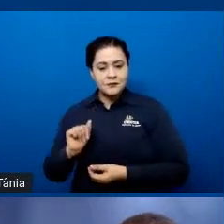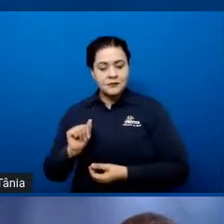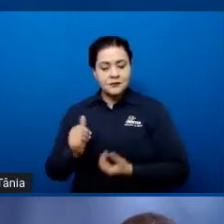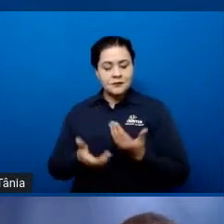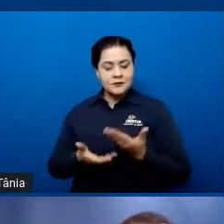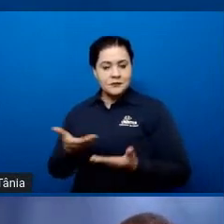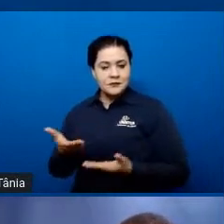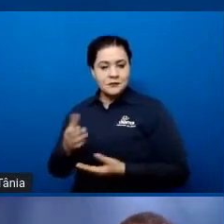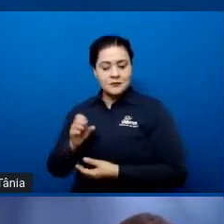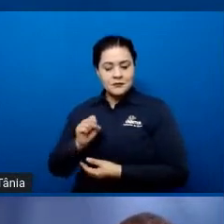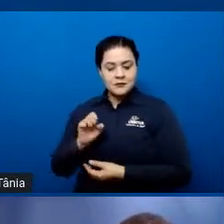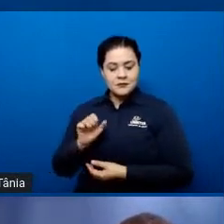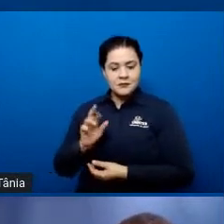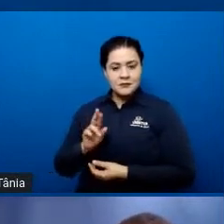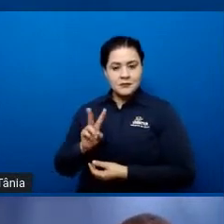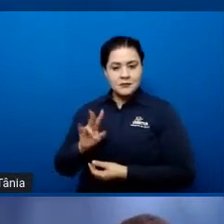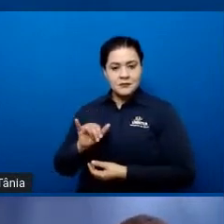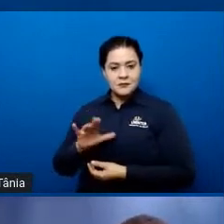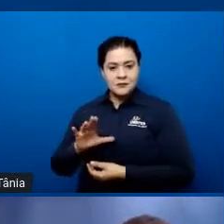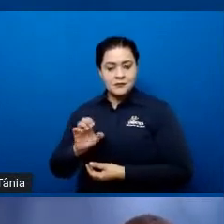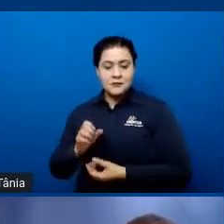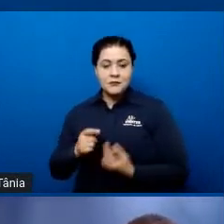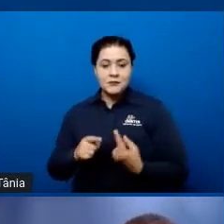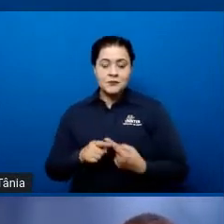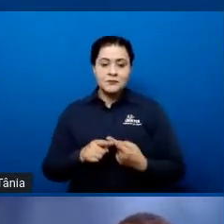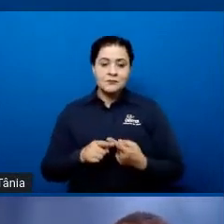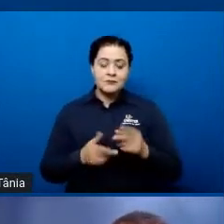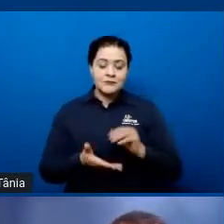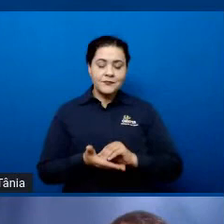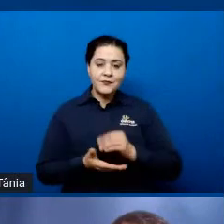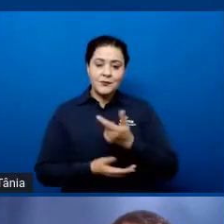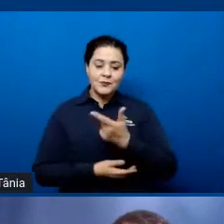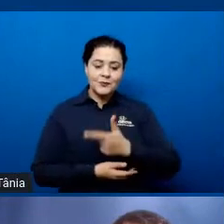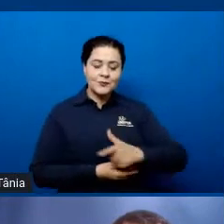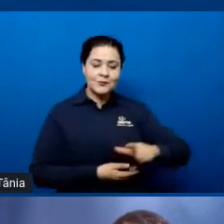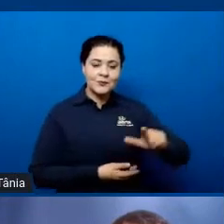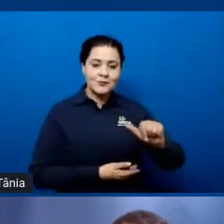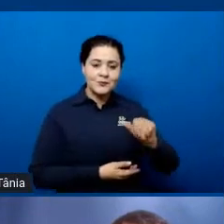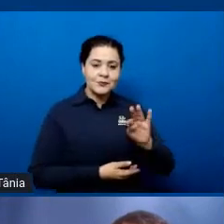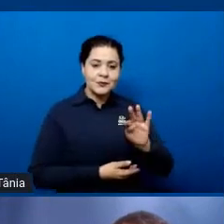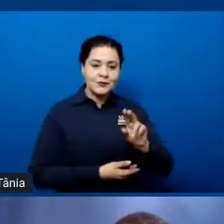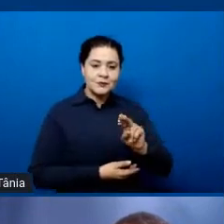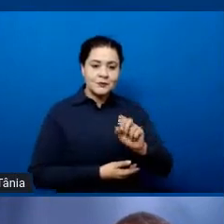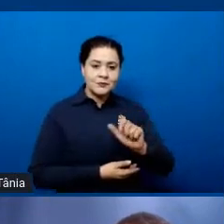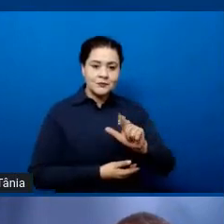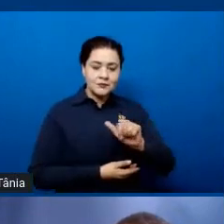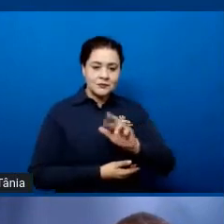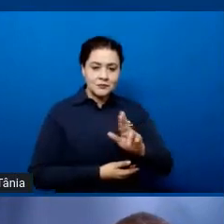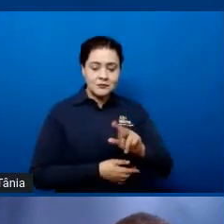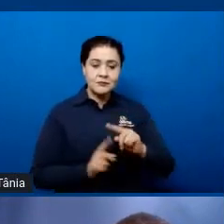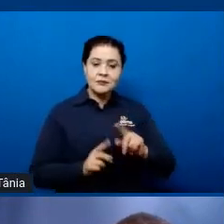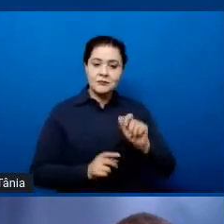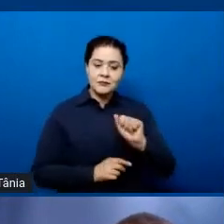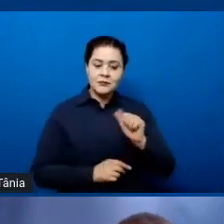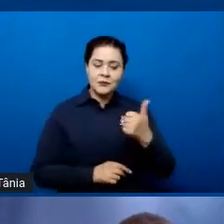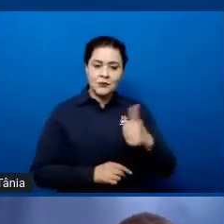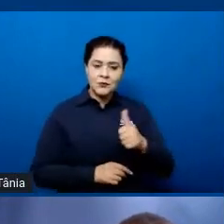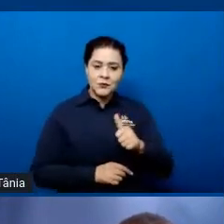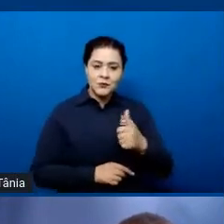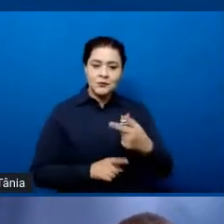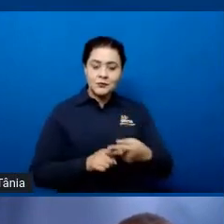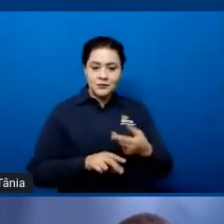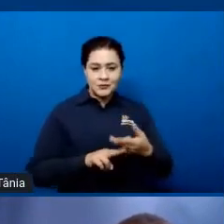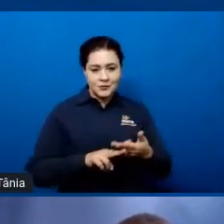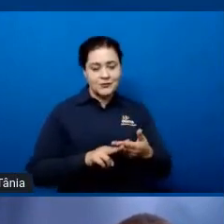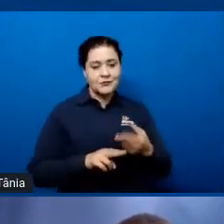vezes por questão celular ele não atualiza, mas a partir do A11 ele tem disponibilidade sim, porque a gente utiliza a realidade aumentada